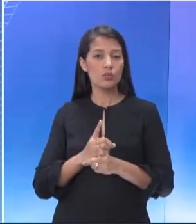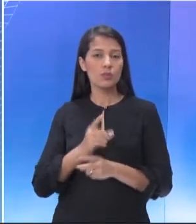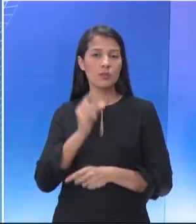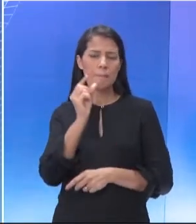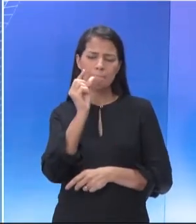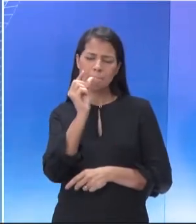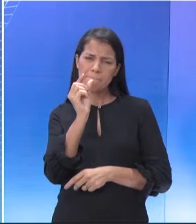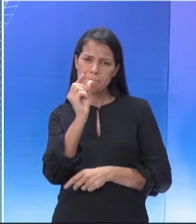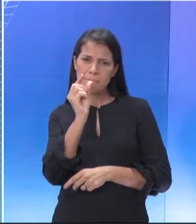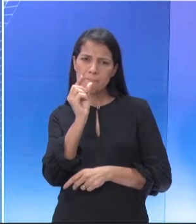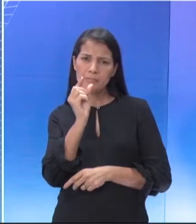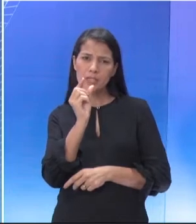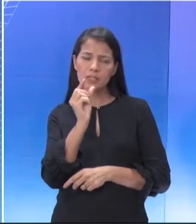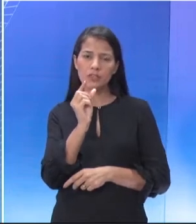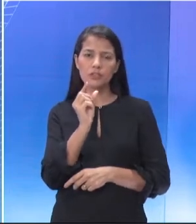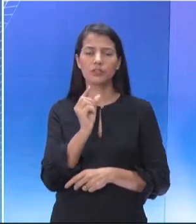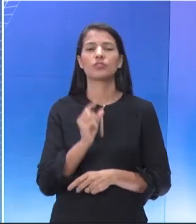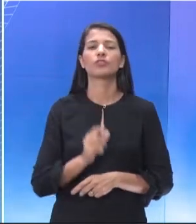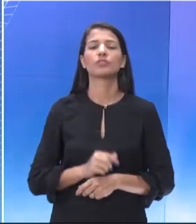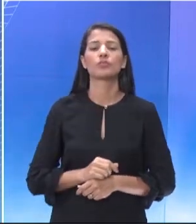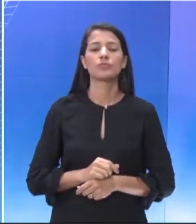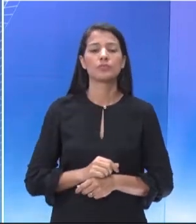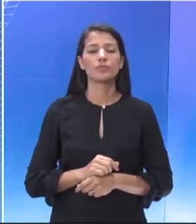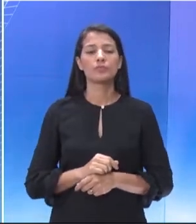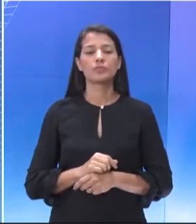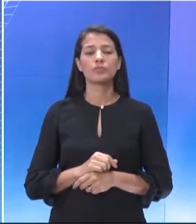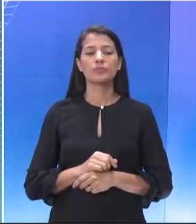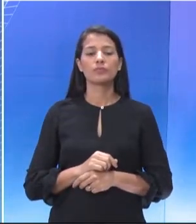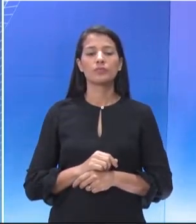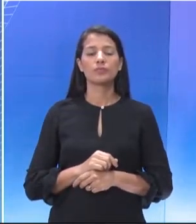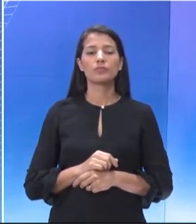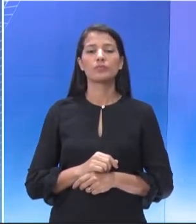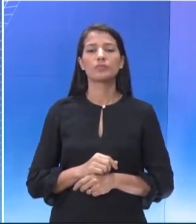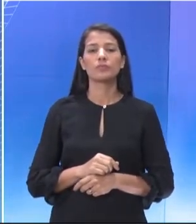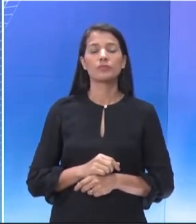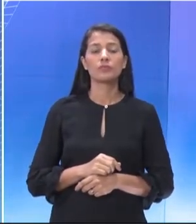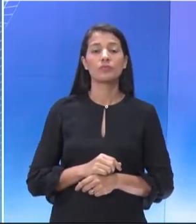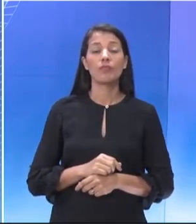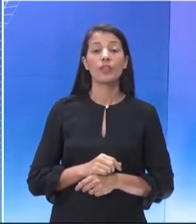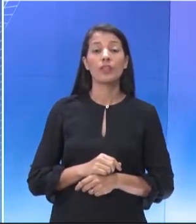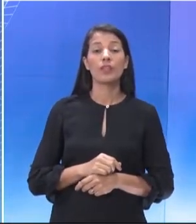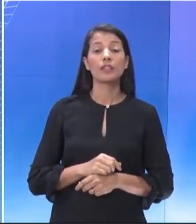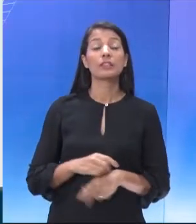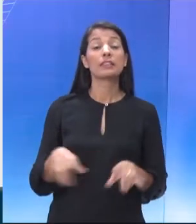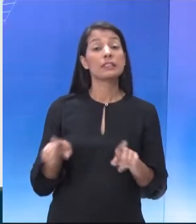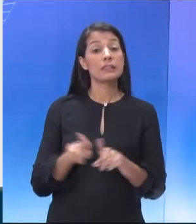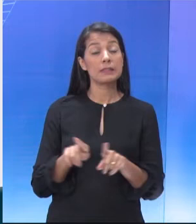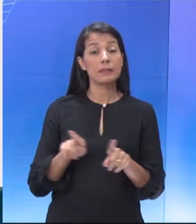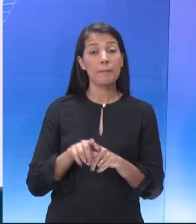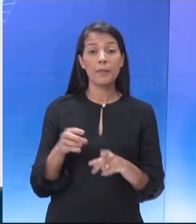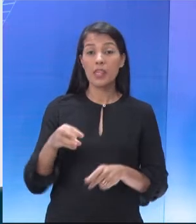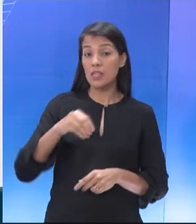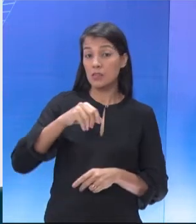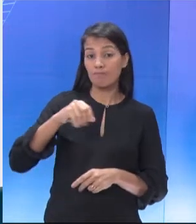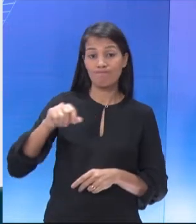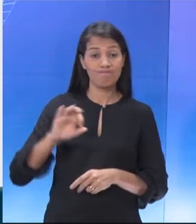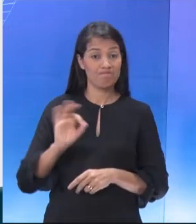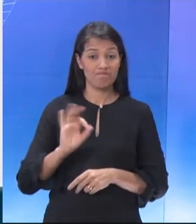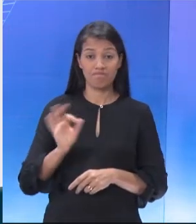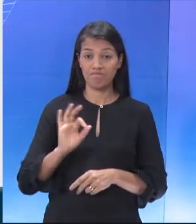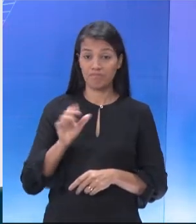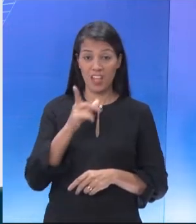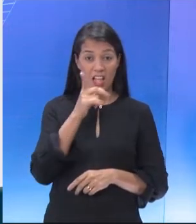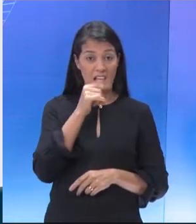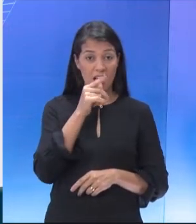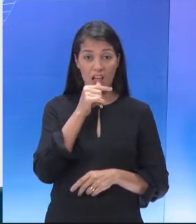caso das proteínas, tá certo? Então, eles são insolúveis em água e solúveis em